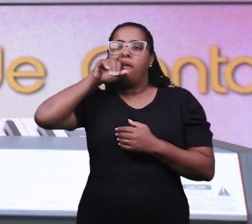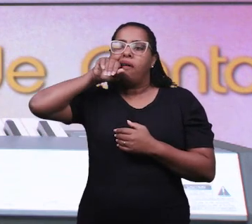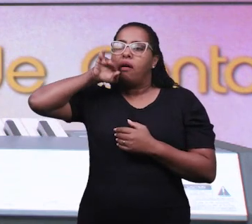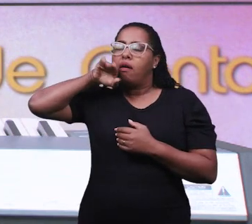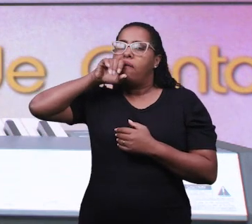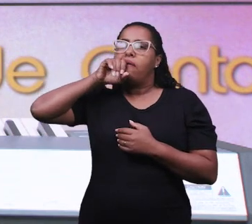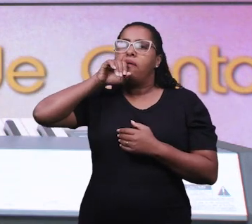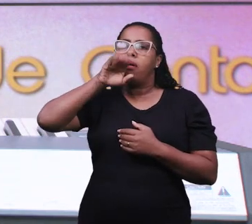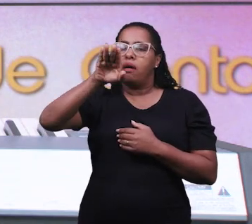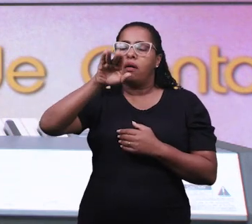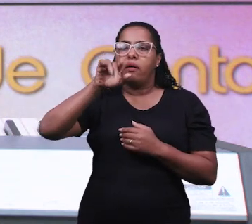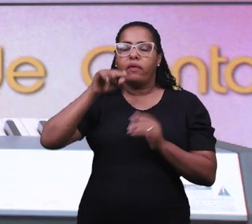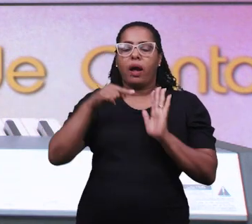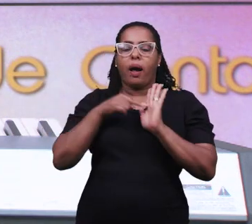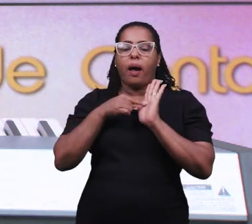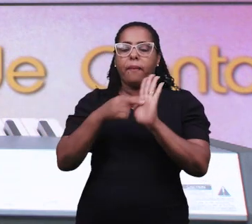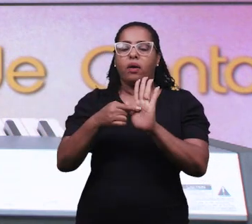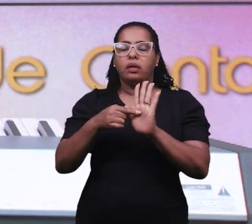cavidade oral.